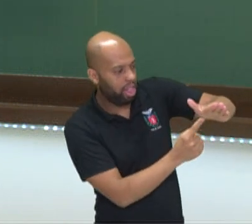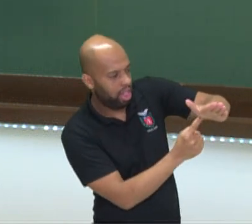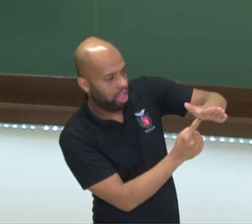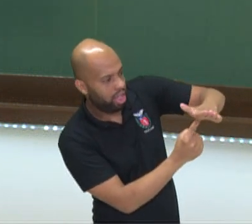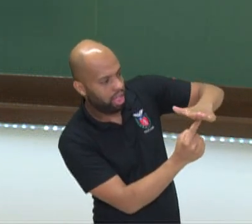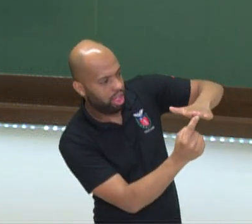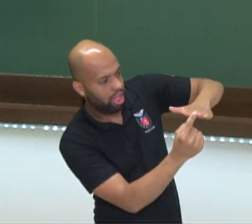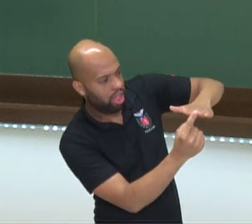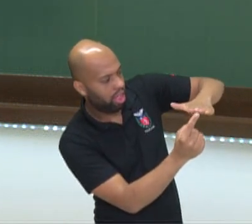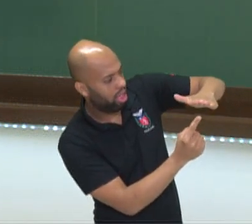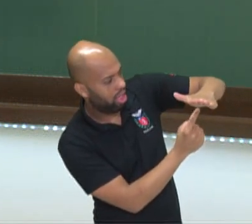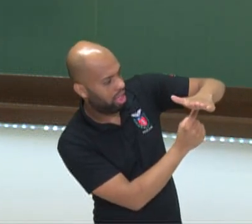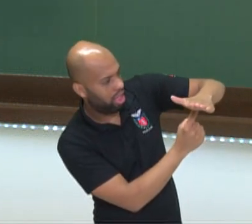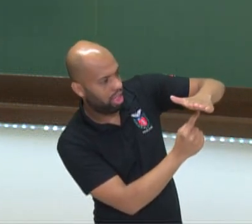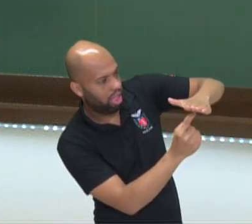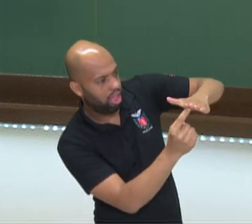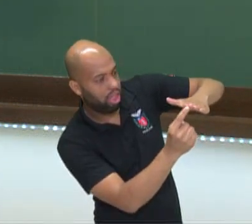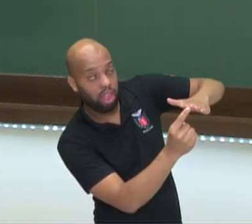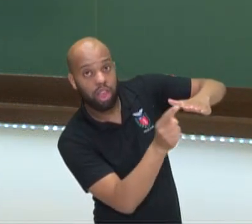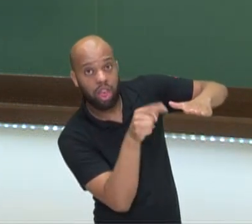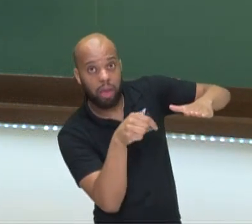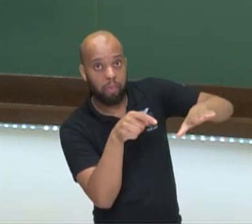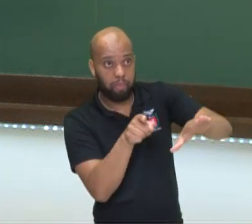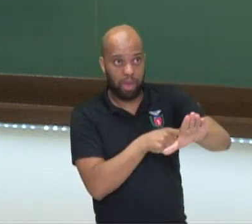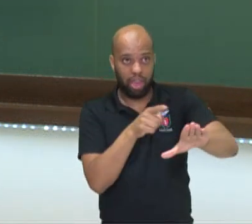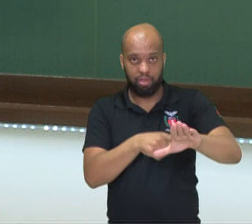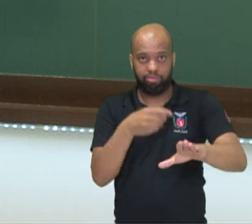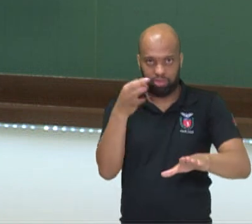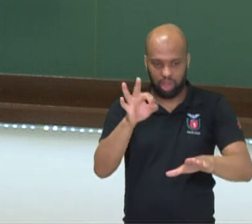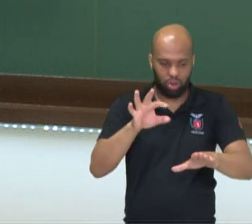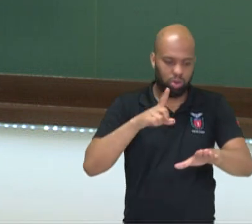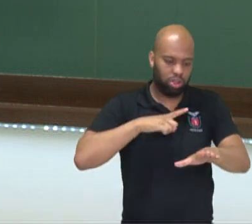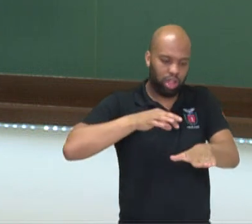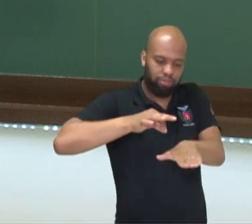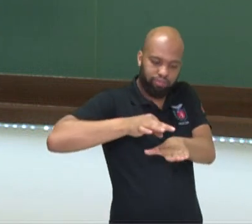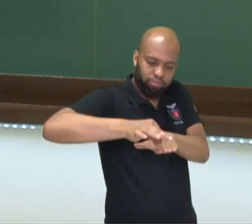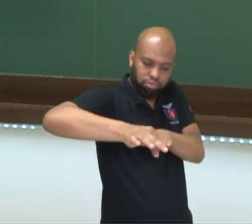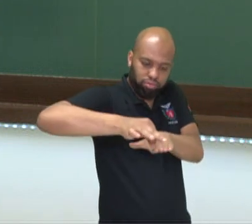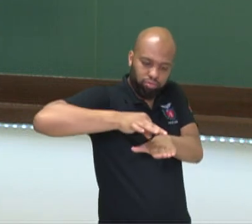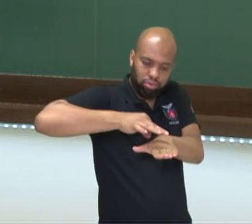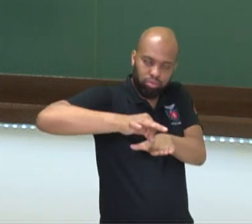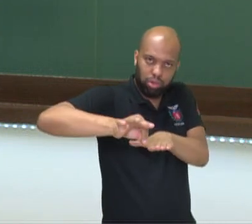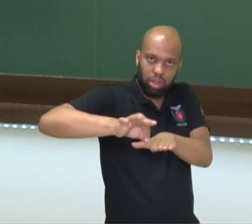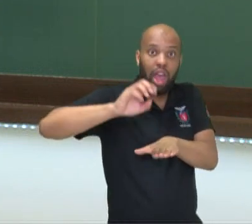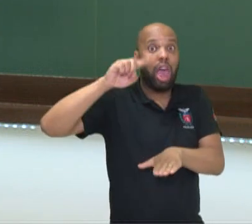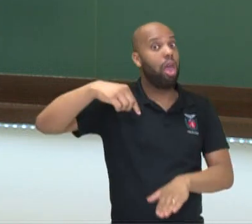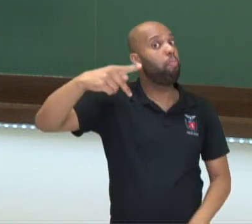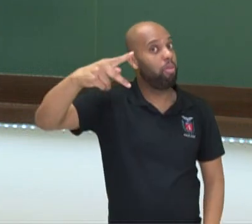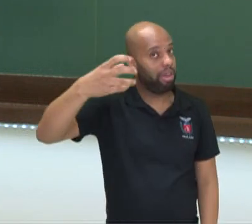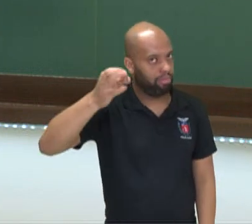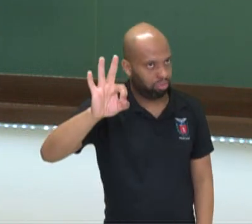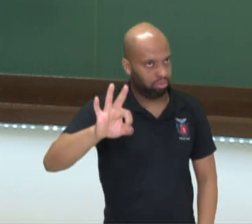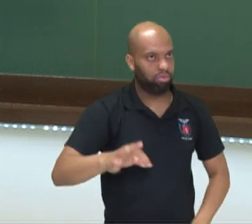o ponto mais alto ali, que é o dedão, né? Essa distância que eu vou usar ali no lugar do P,